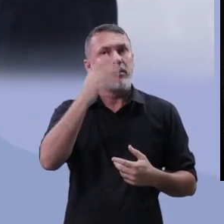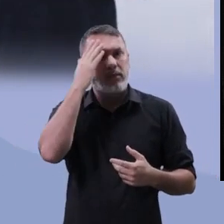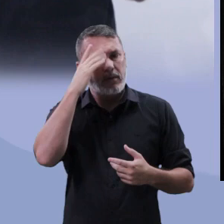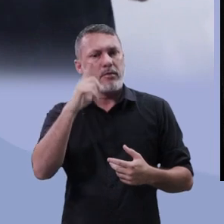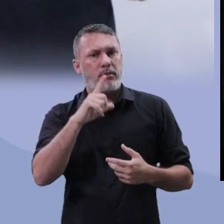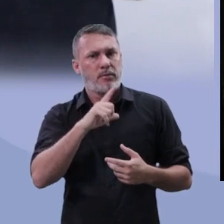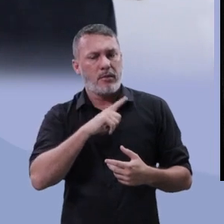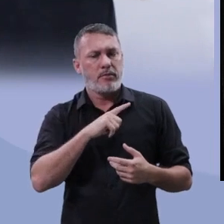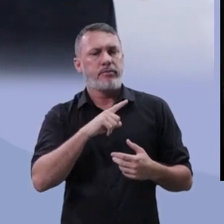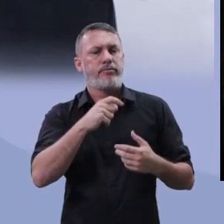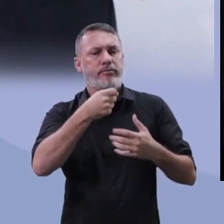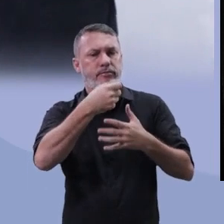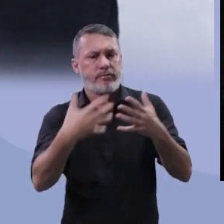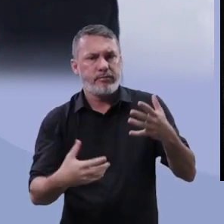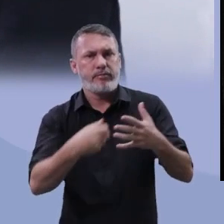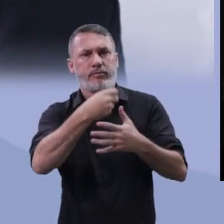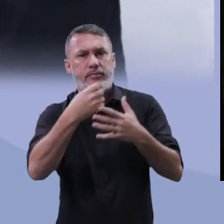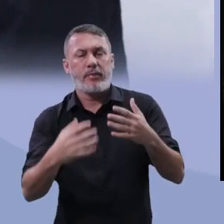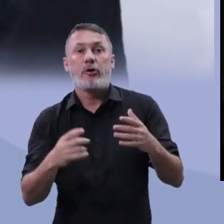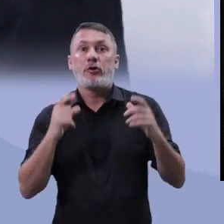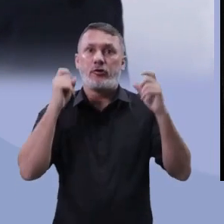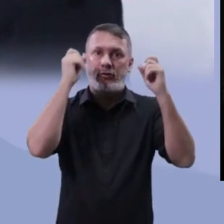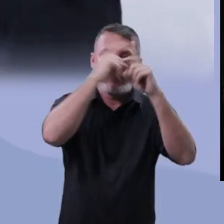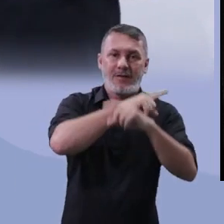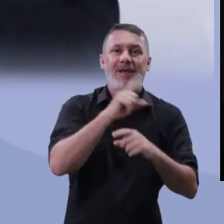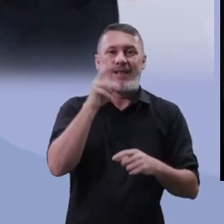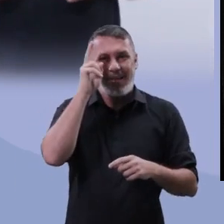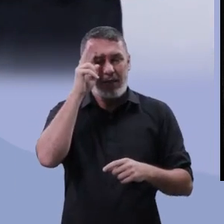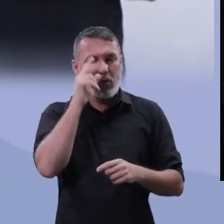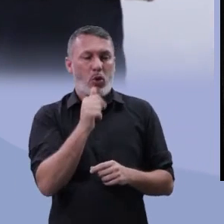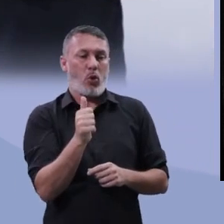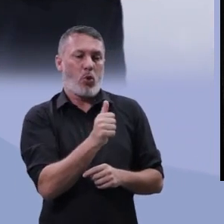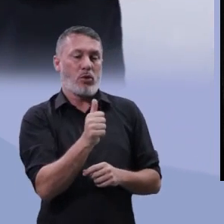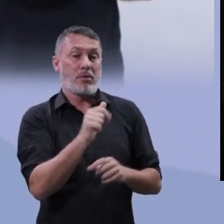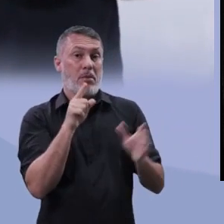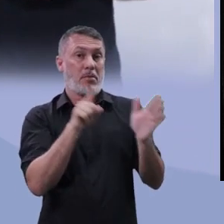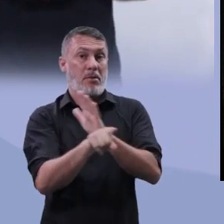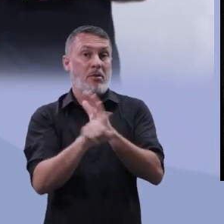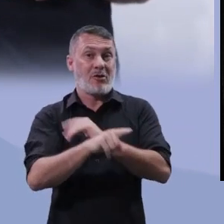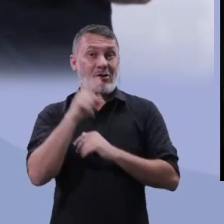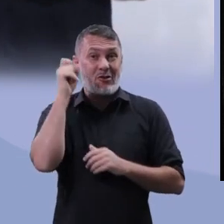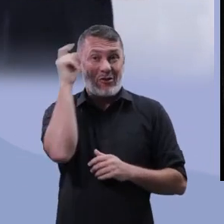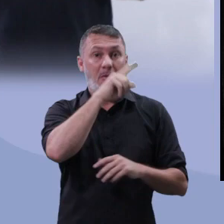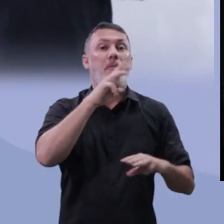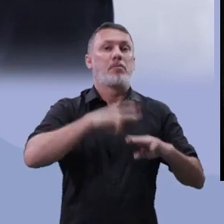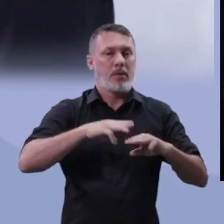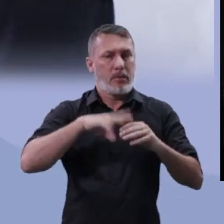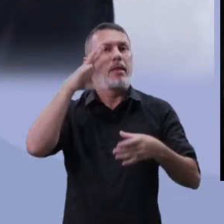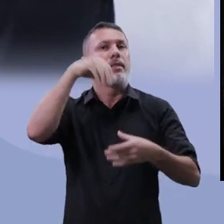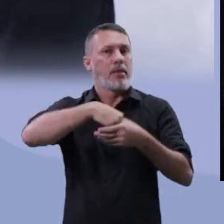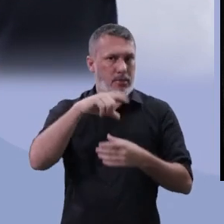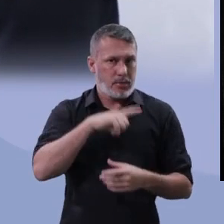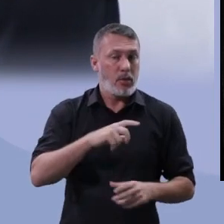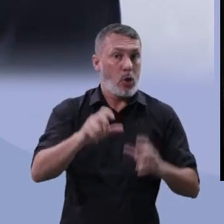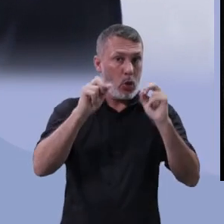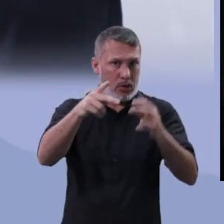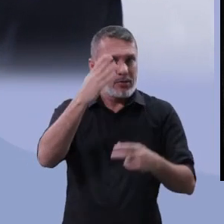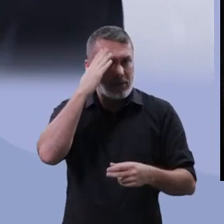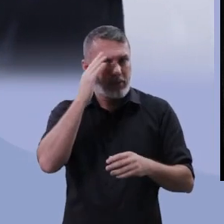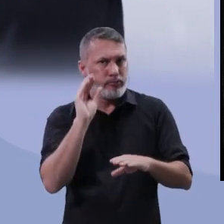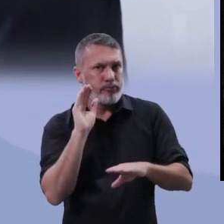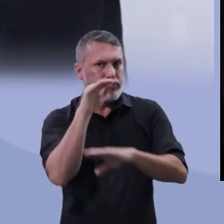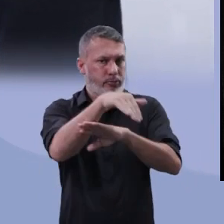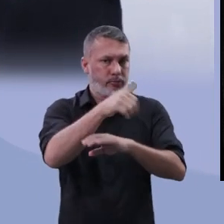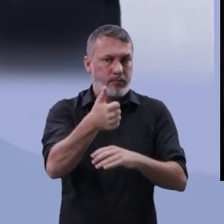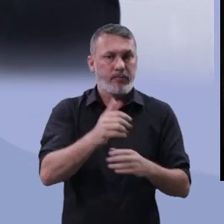a gente tem muitas questões aí classificadas na parte difícil, nas 11 questões difíceis de matemática do Enem. Beleza, meu